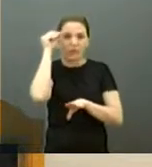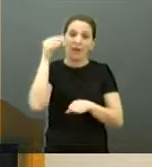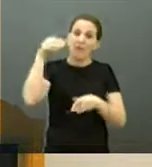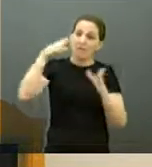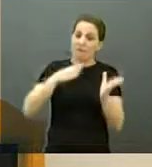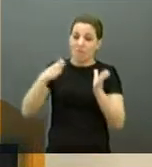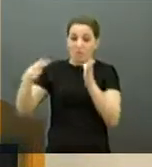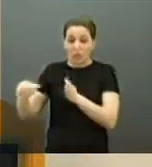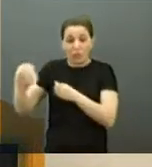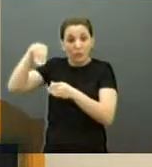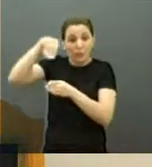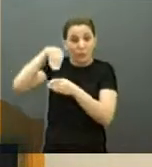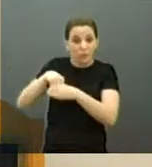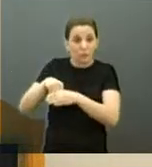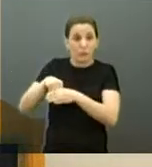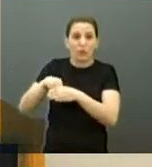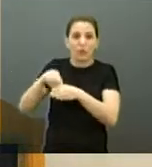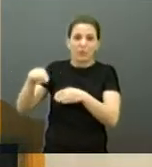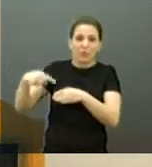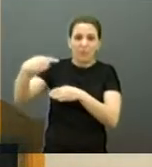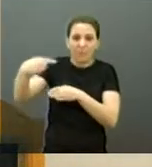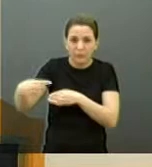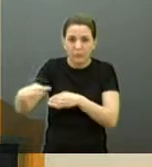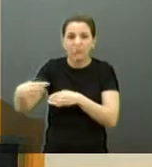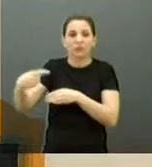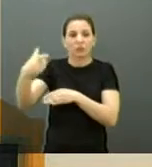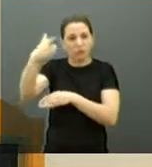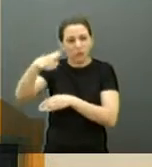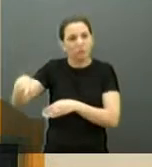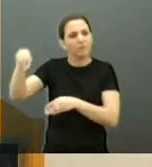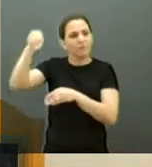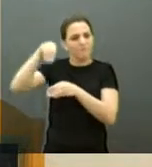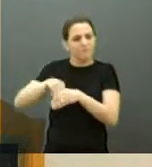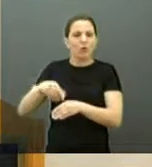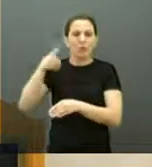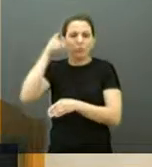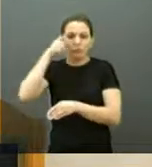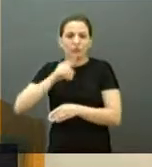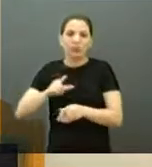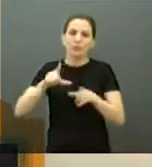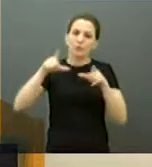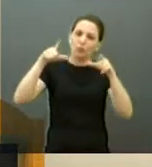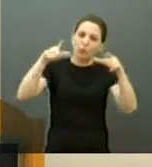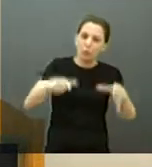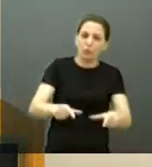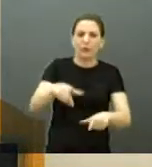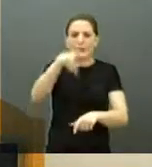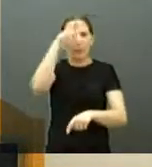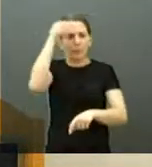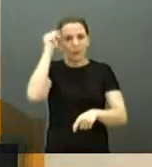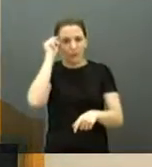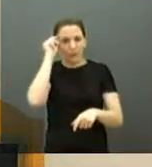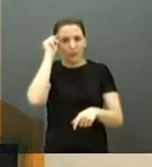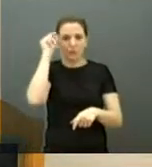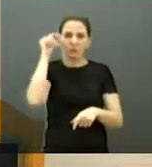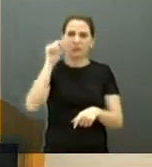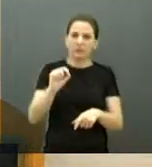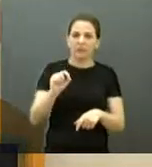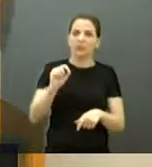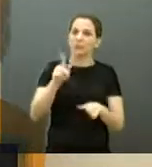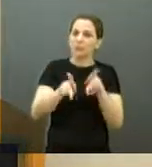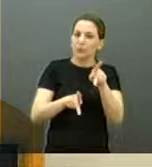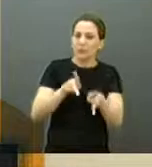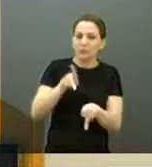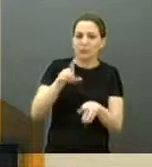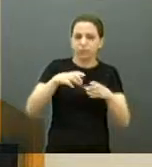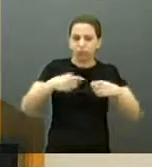eleito e ele foi reeleito democraticamente por essa população, né? A maioria da população escolheu que o